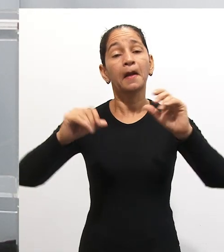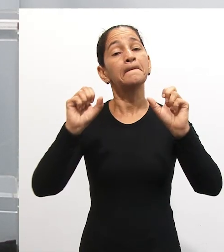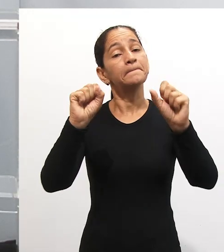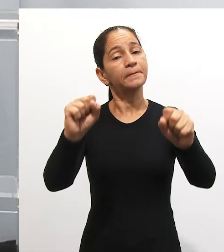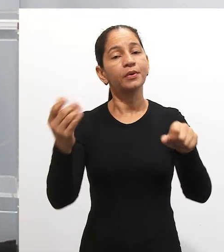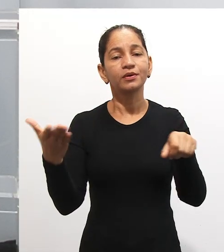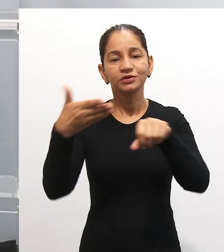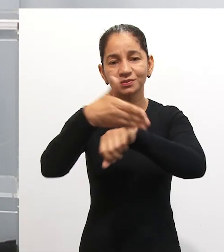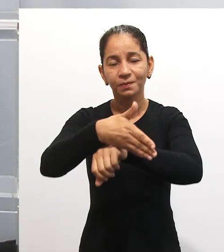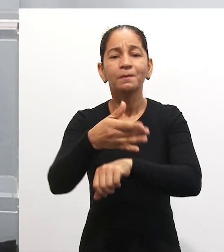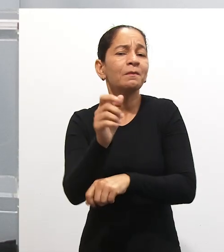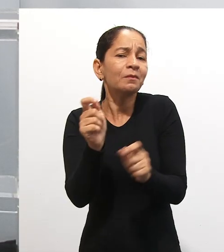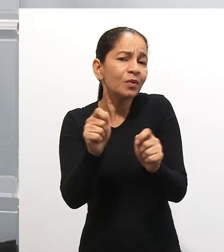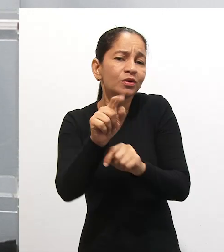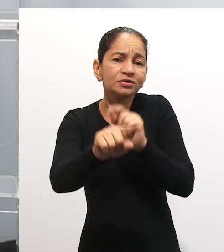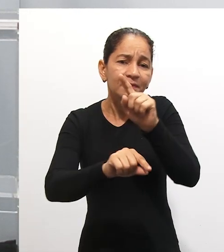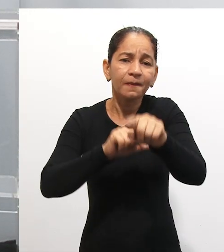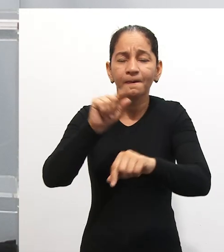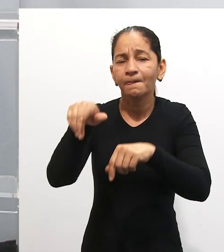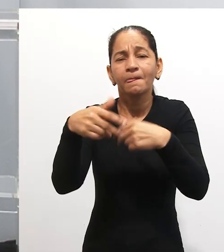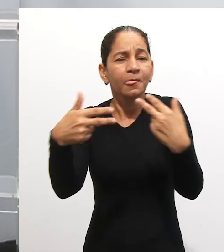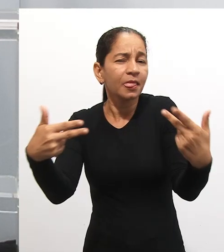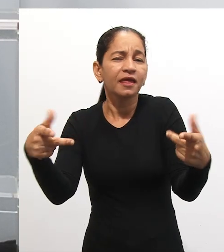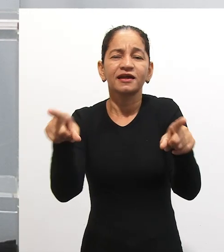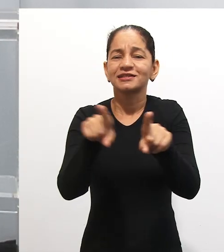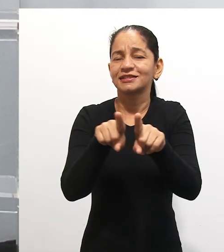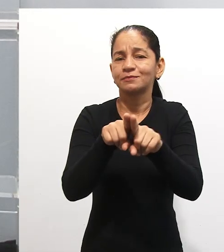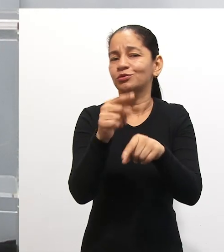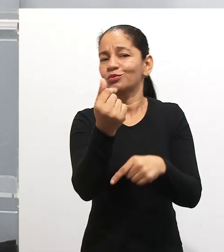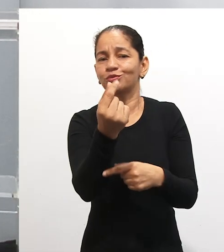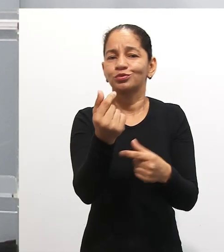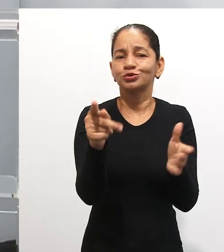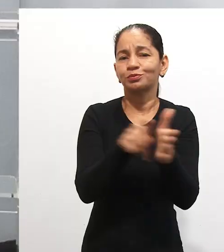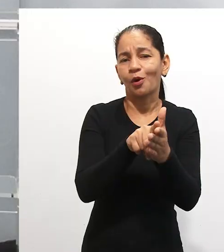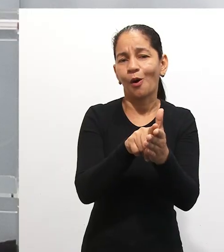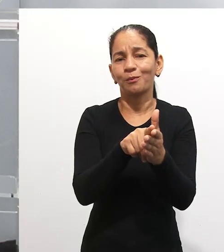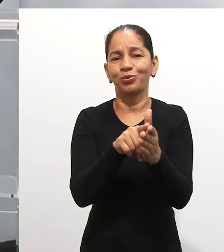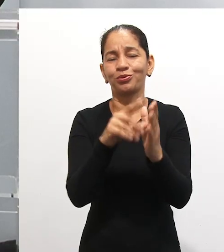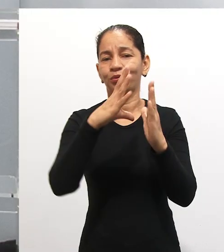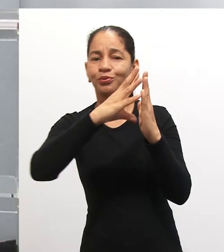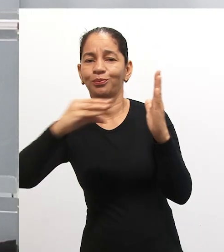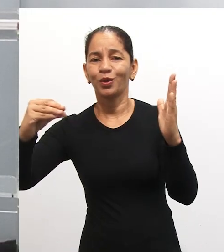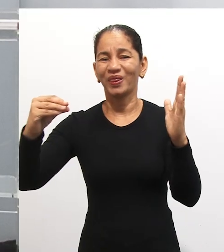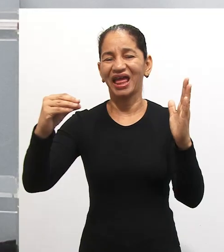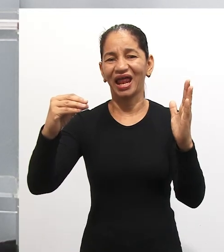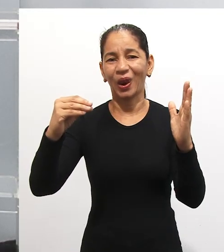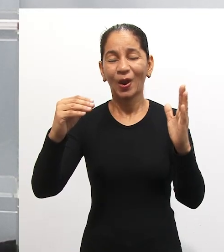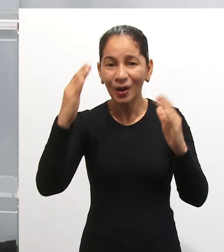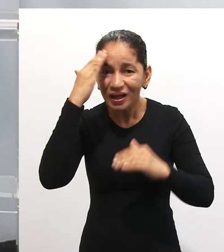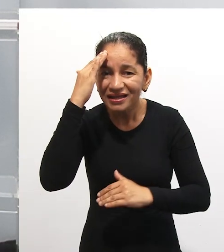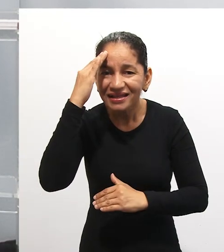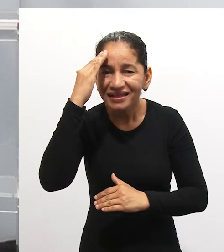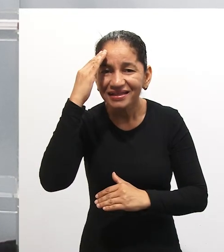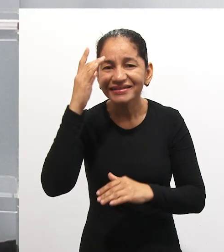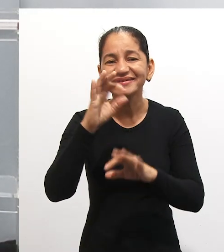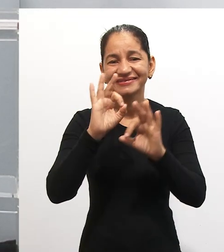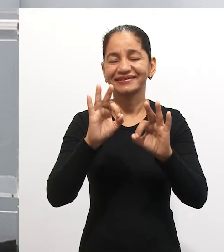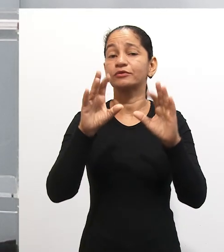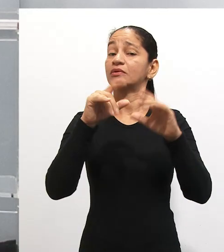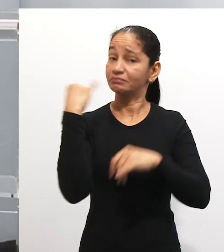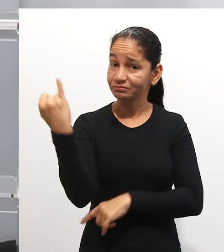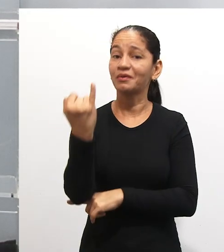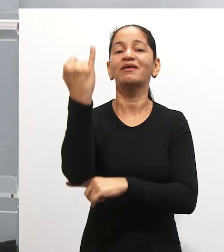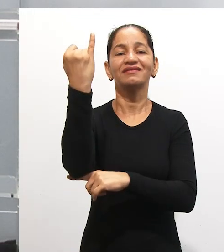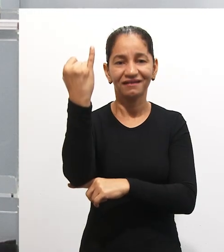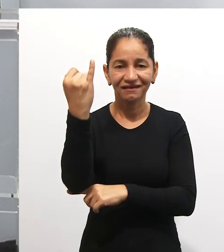ferramenta do orçamento, do custo padrão, tá bom? Então, mais uma característica aqui é o quanto é importante a